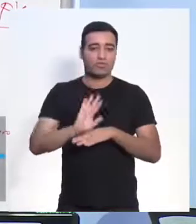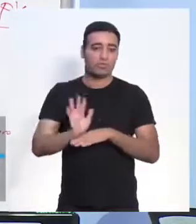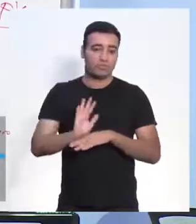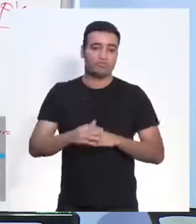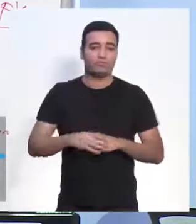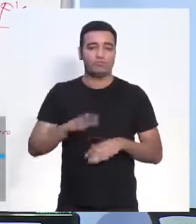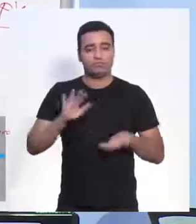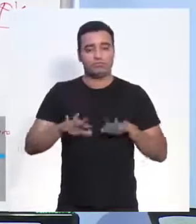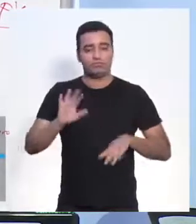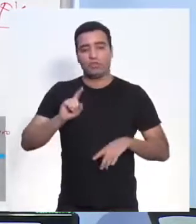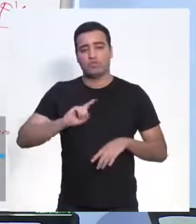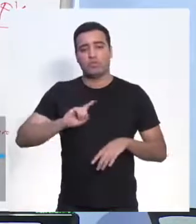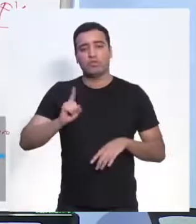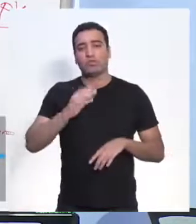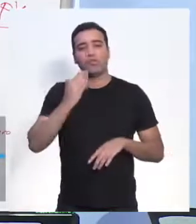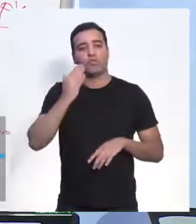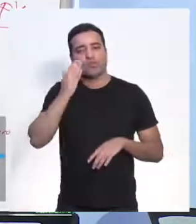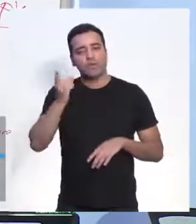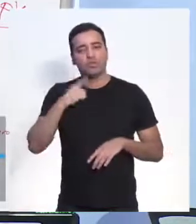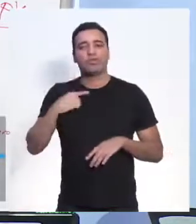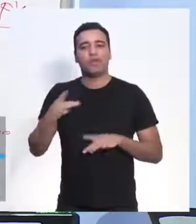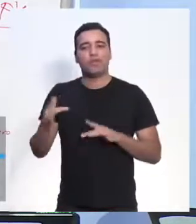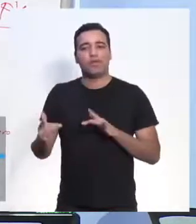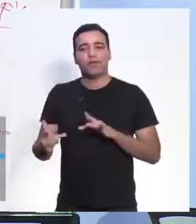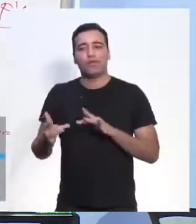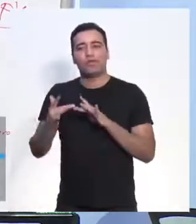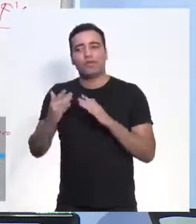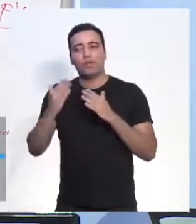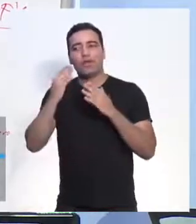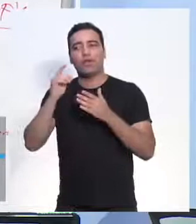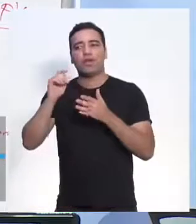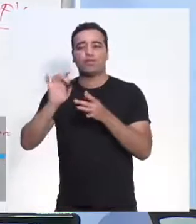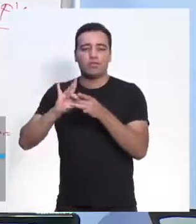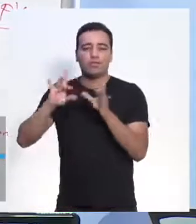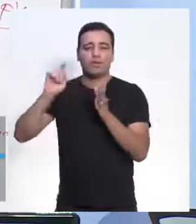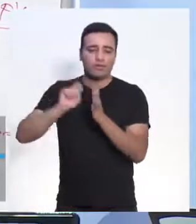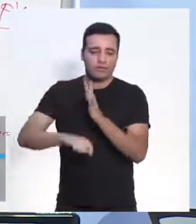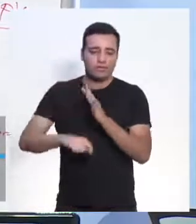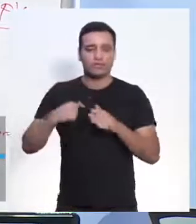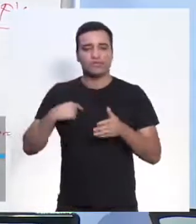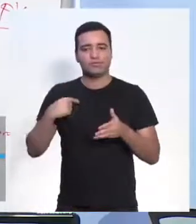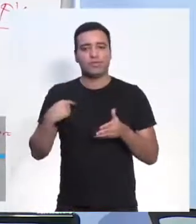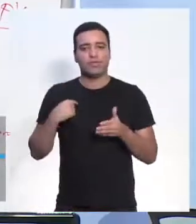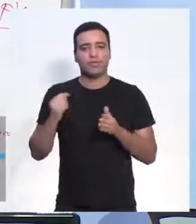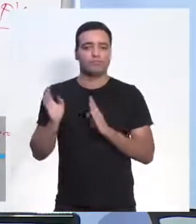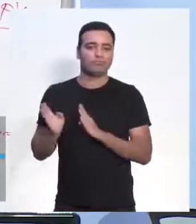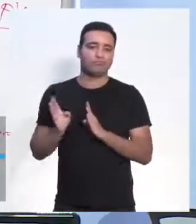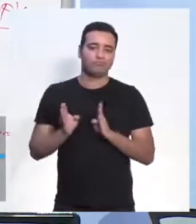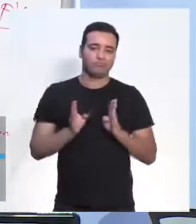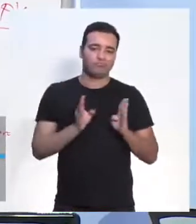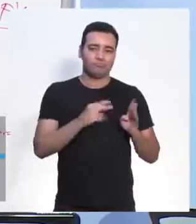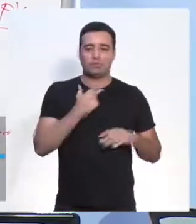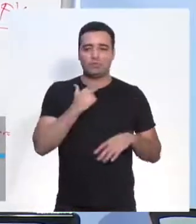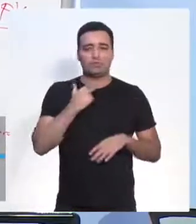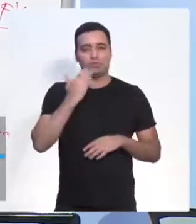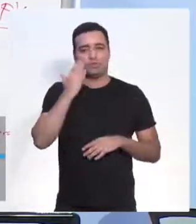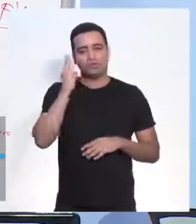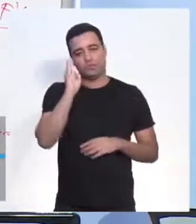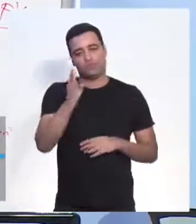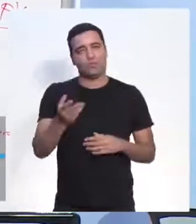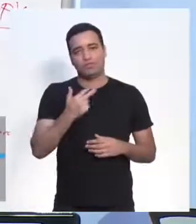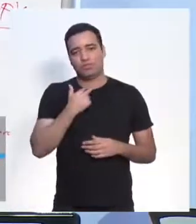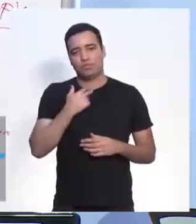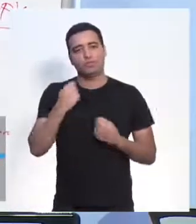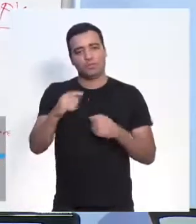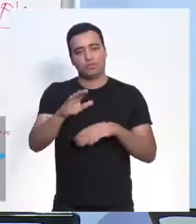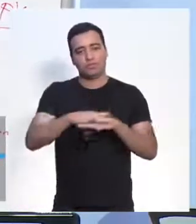vezes a gente não mostra porque a gente tem que entrar em contato, tem autorização, então existe todo um processo aí, a gente não pode simplesmente mostrar sem autorização de vocês, lógico, né?